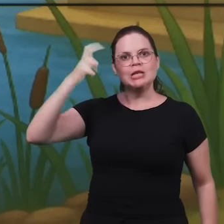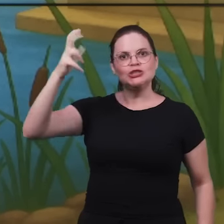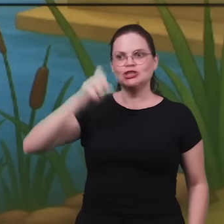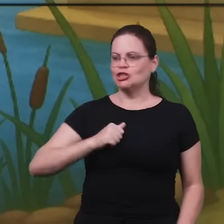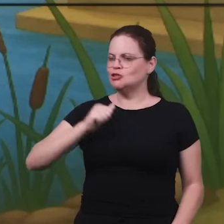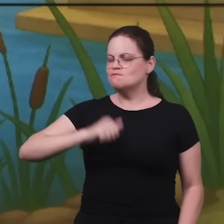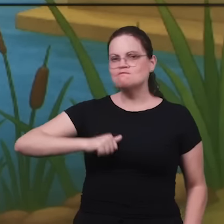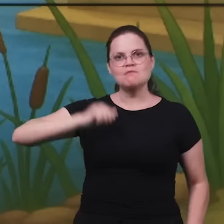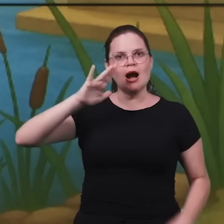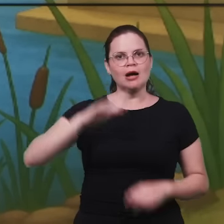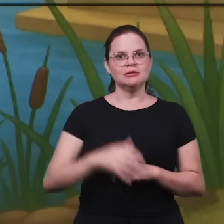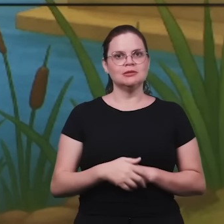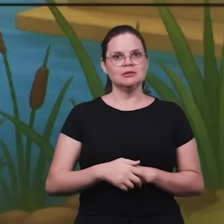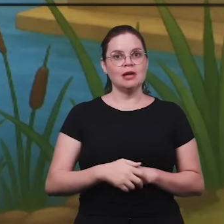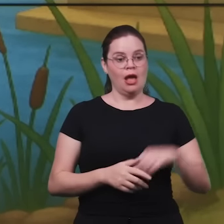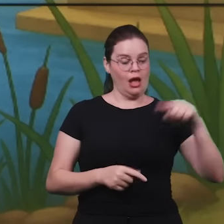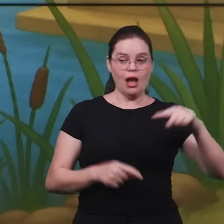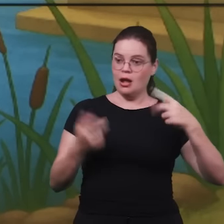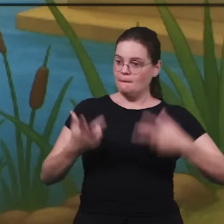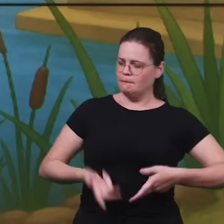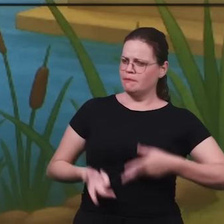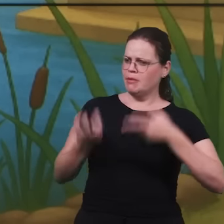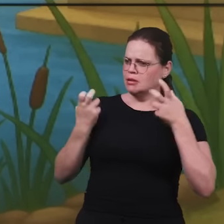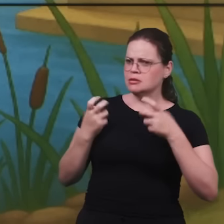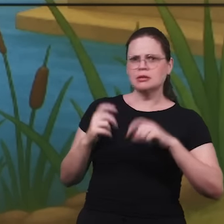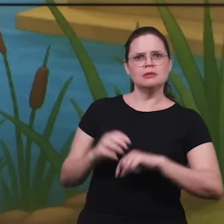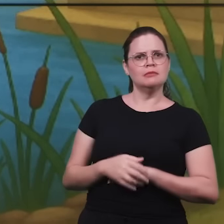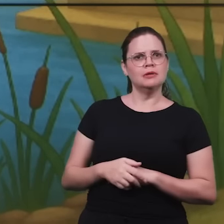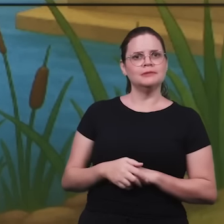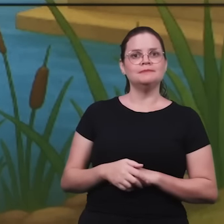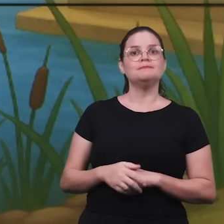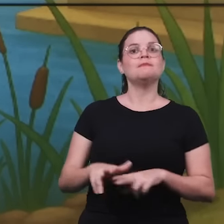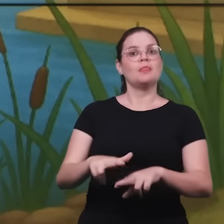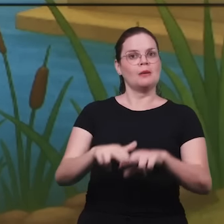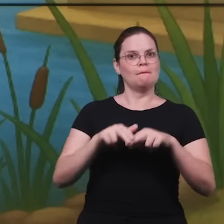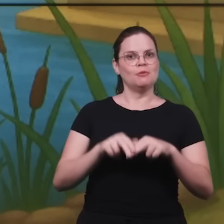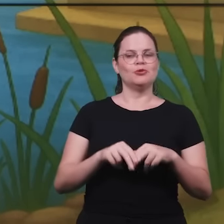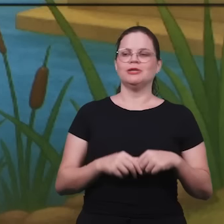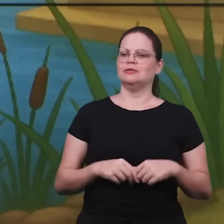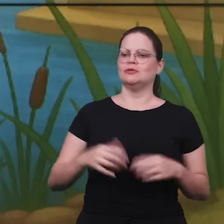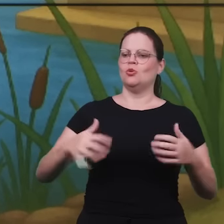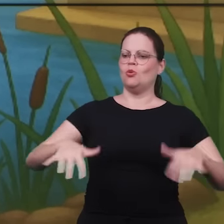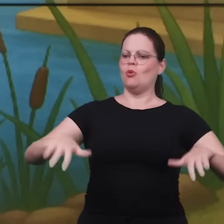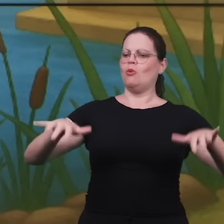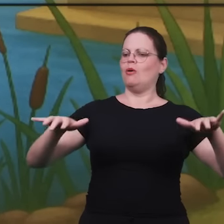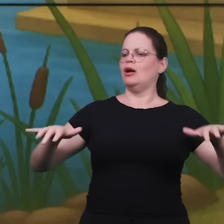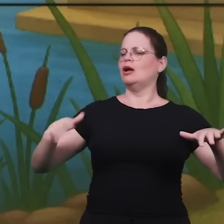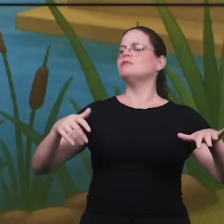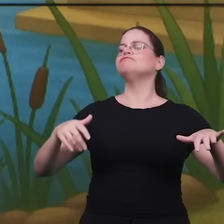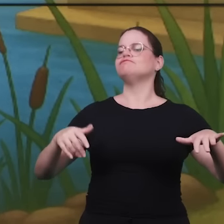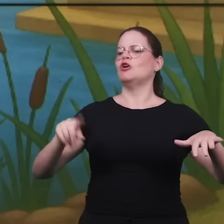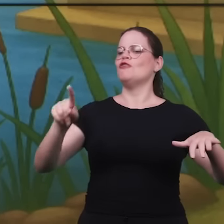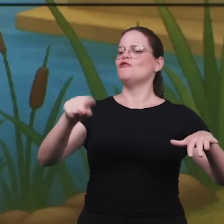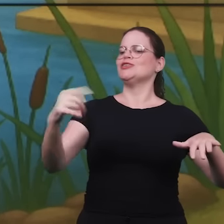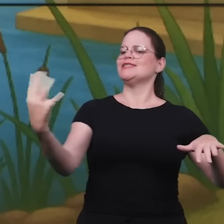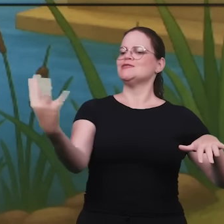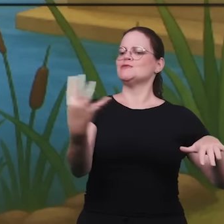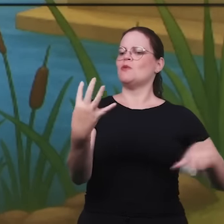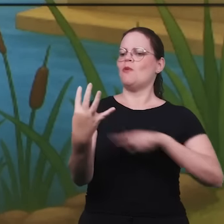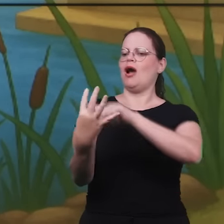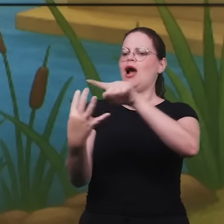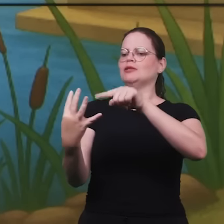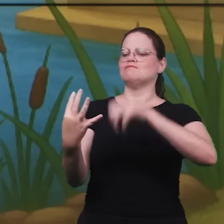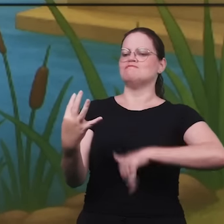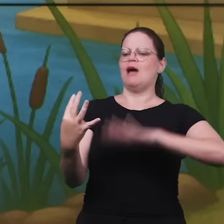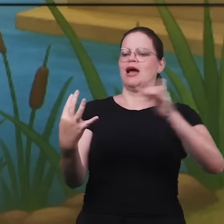que aqueles jovens eram diferentes e por esse motivo eles foram colocados em posição importante naquele